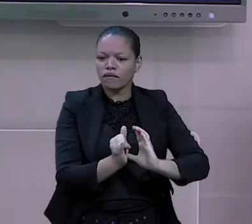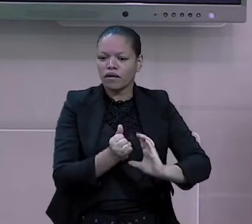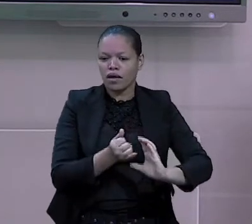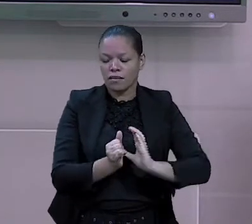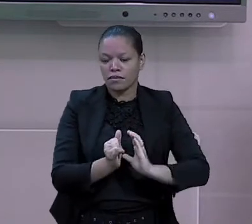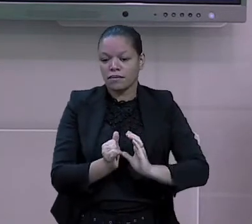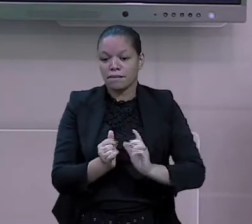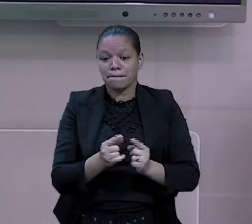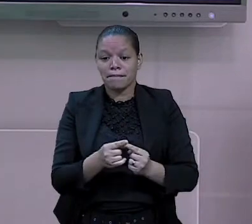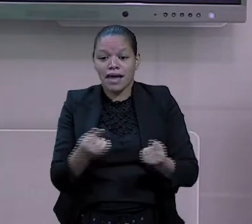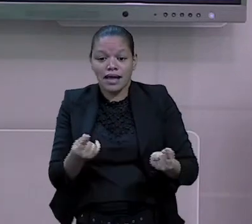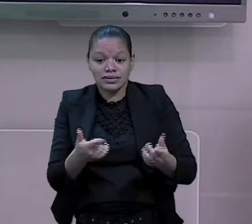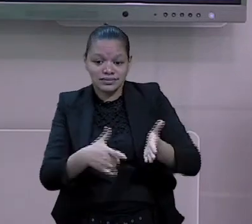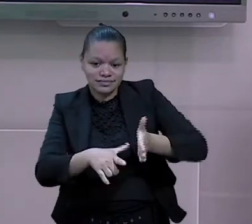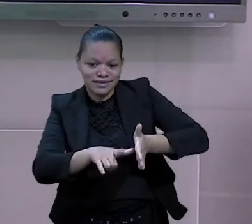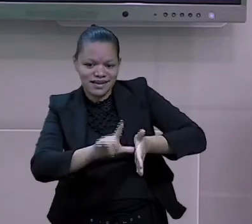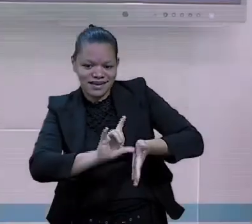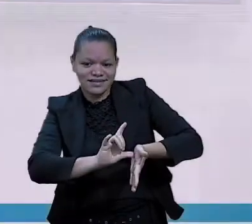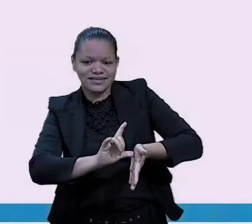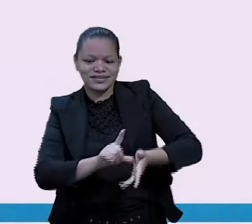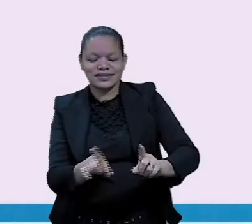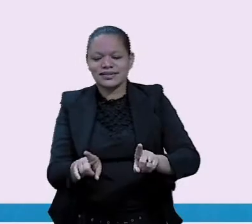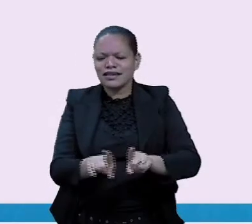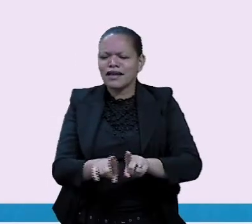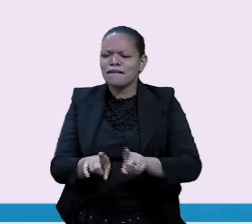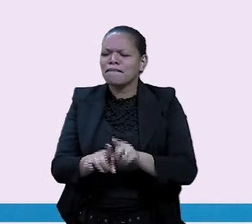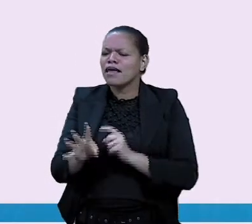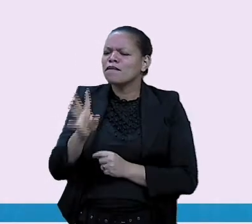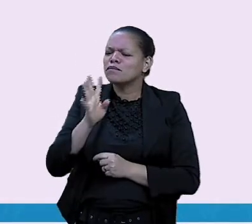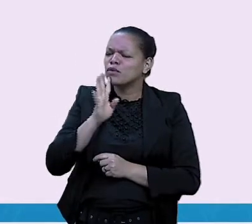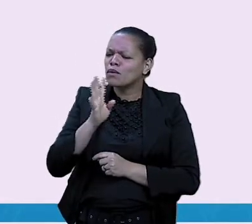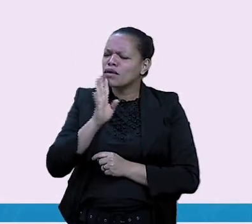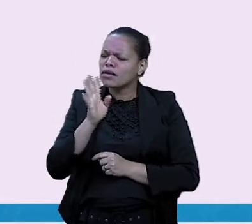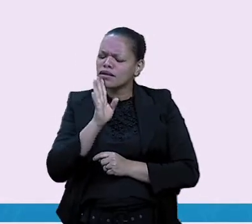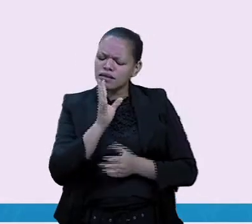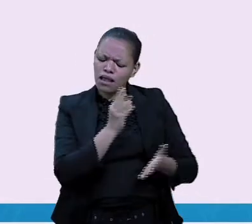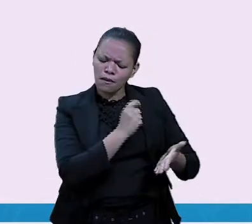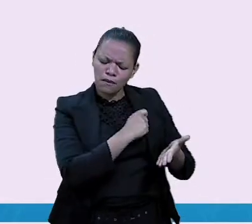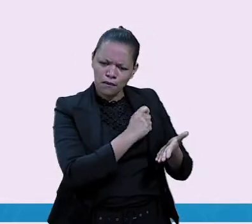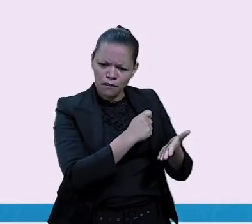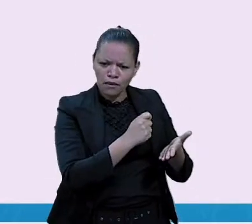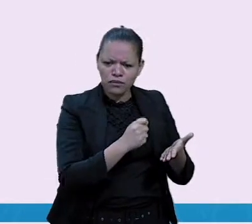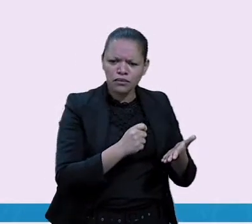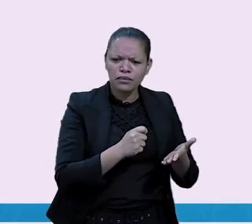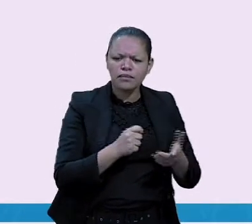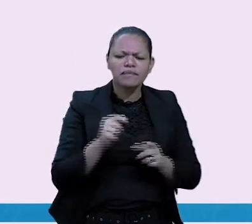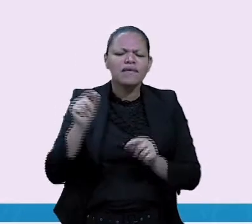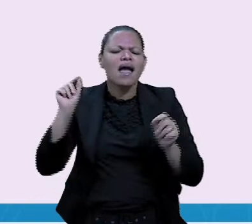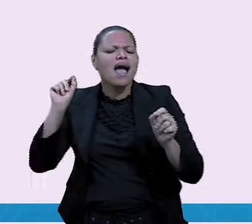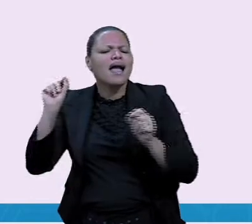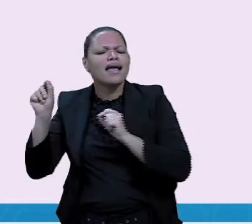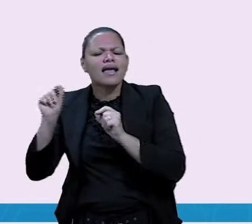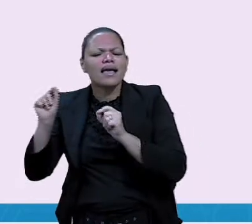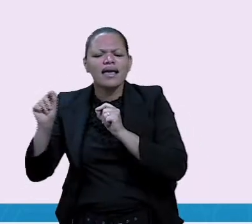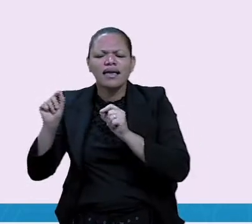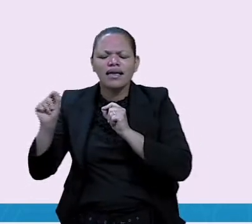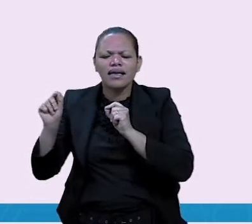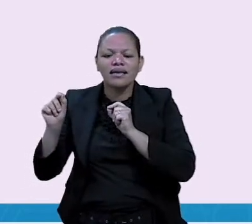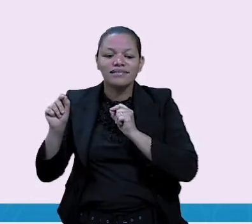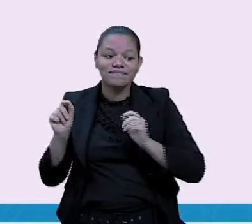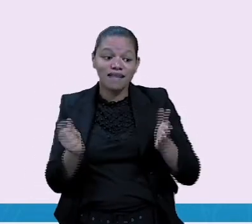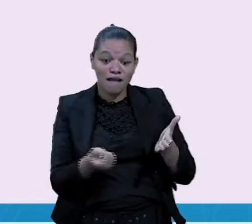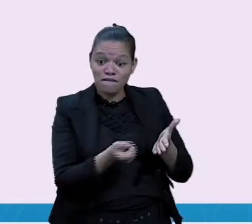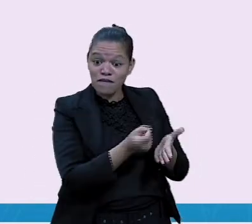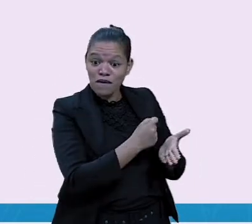Exopo. Bom, vamos lá? Conhecendo o autor. Exopo foi supostamente um